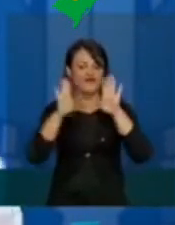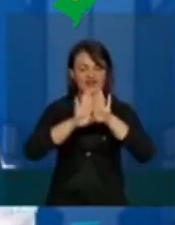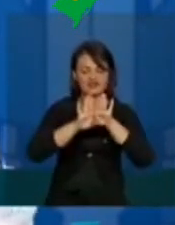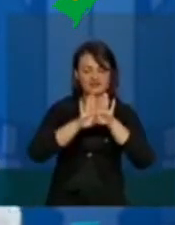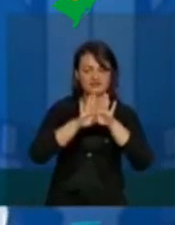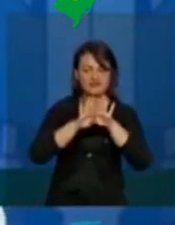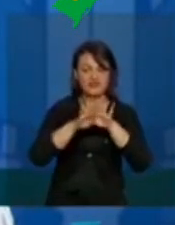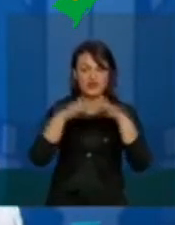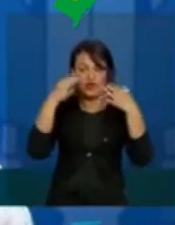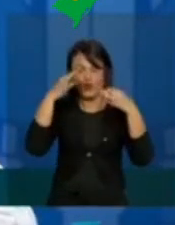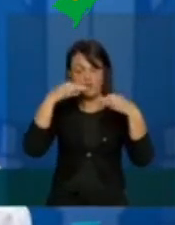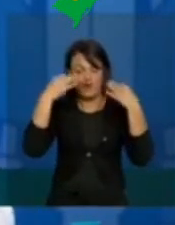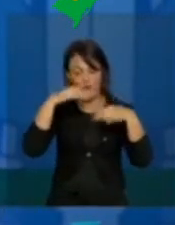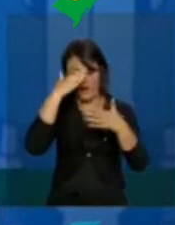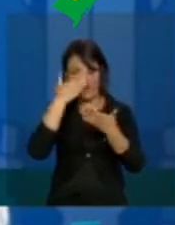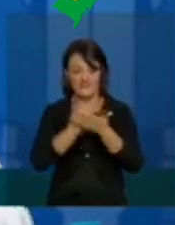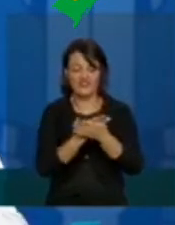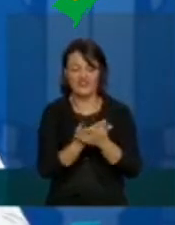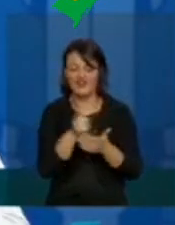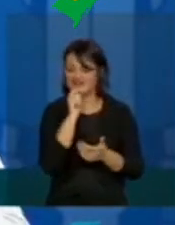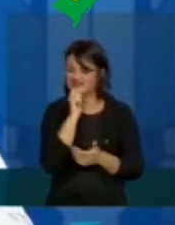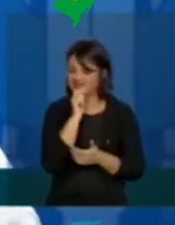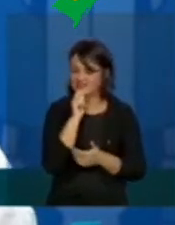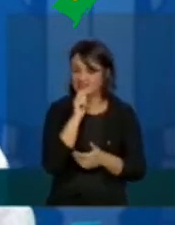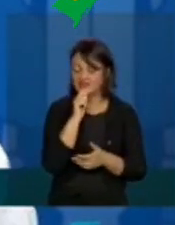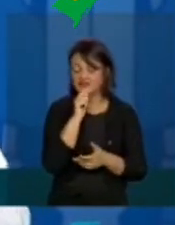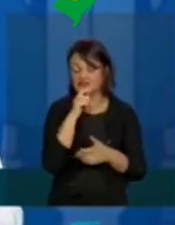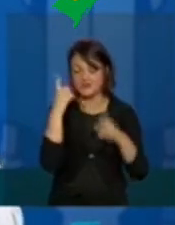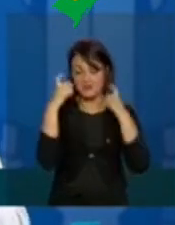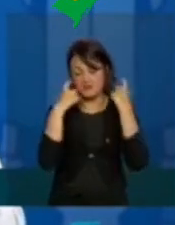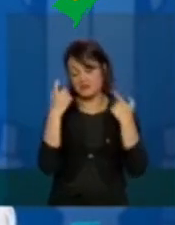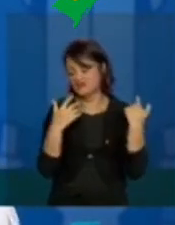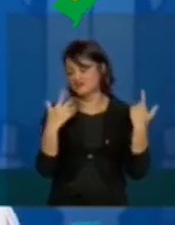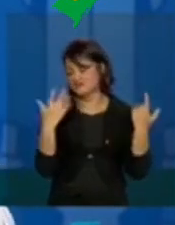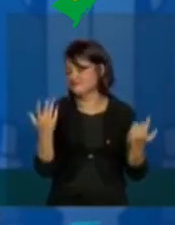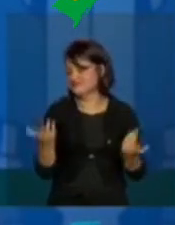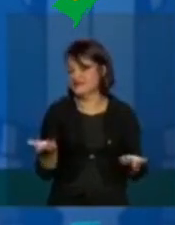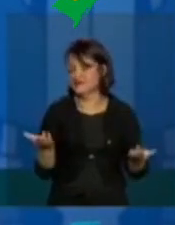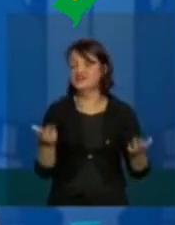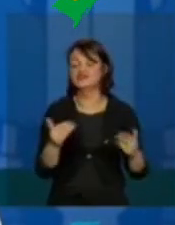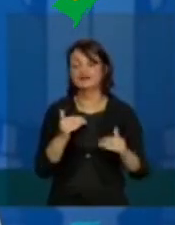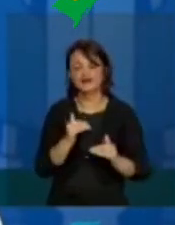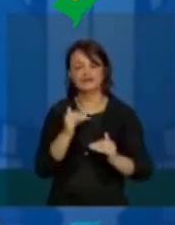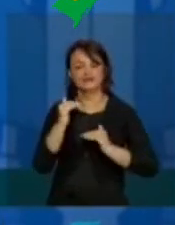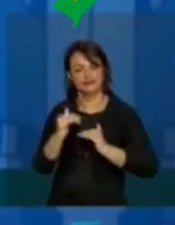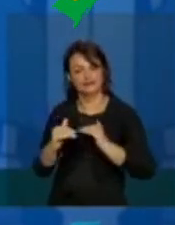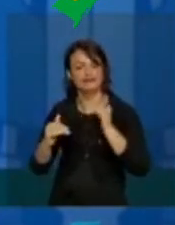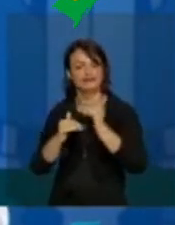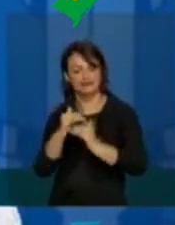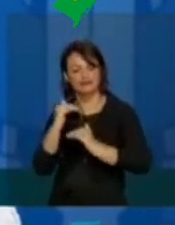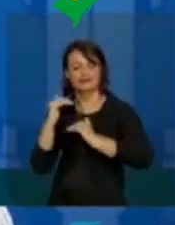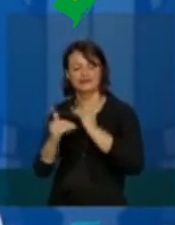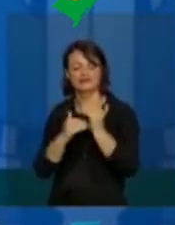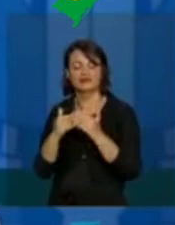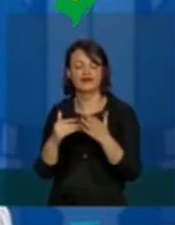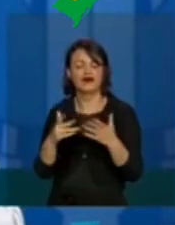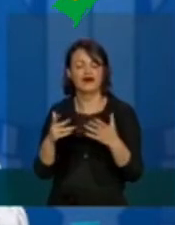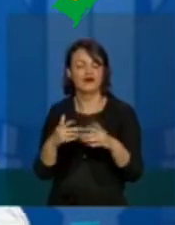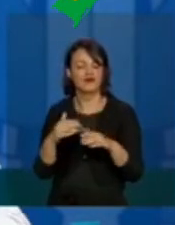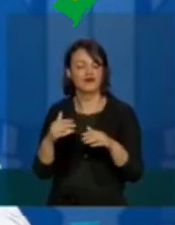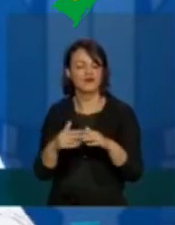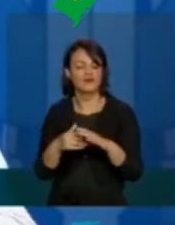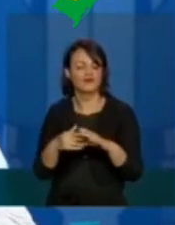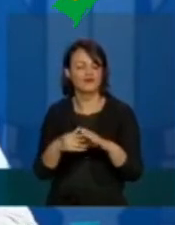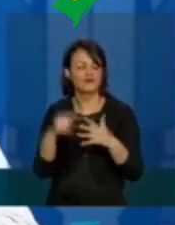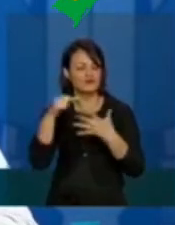não confiam ainda nos números, no potencial de deslocamento. Então, isso vai ganhando alguns parâmetros para que eles